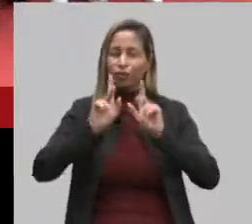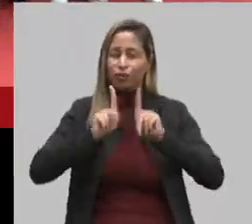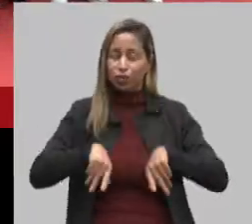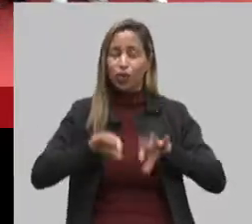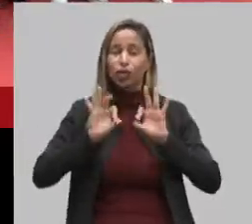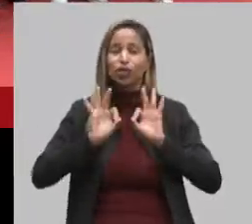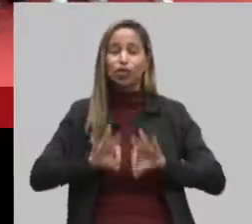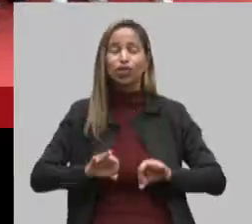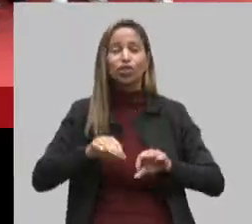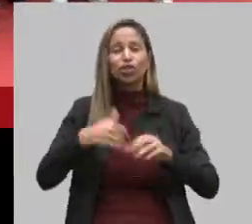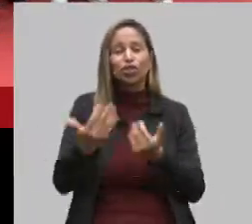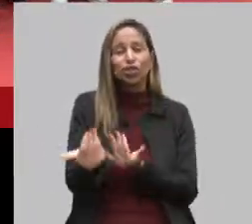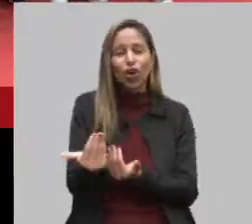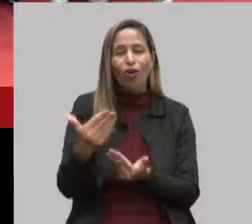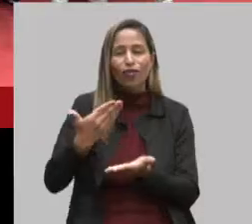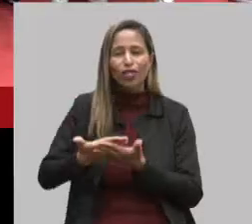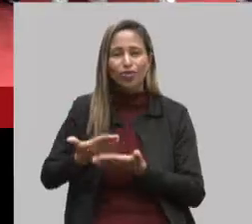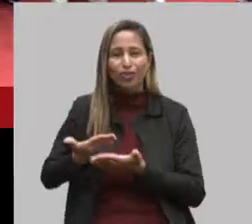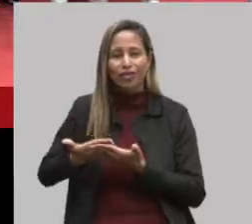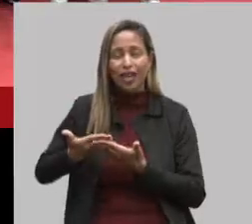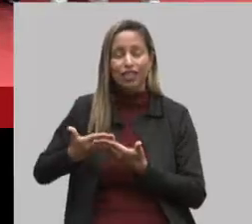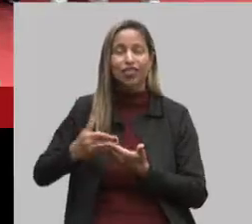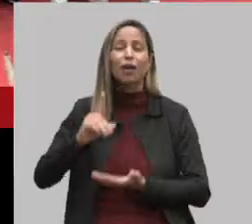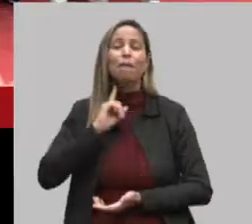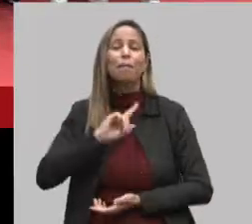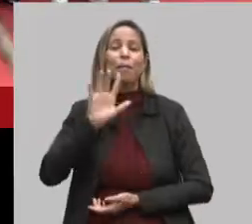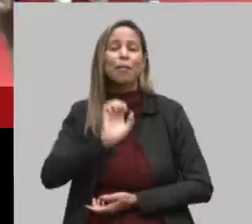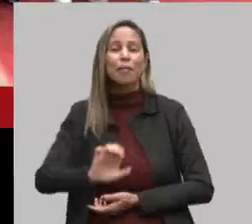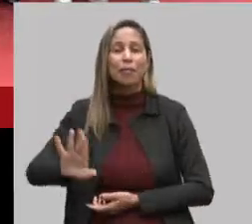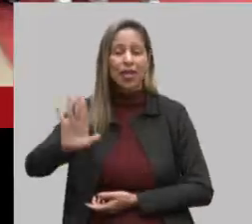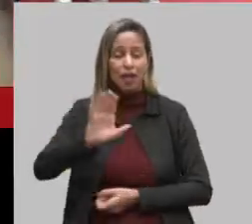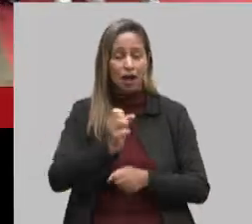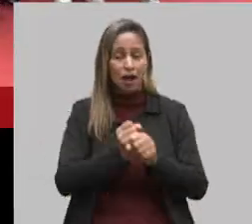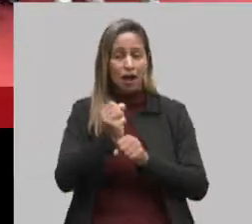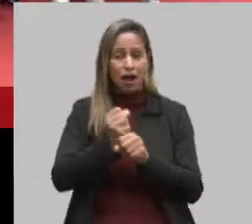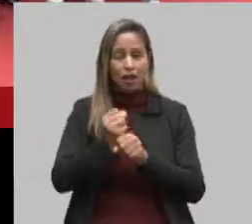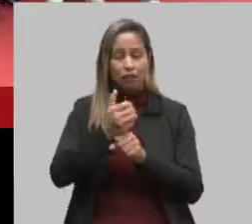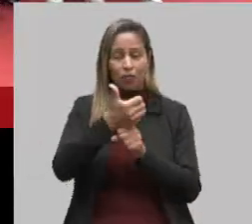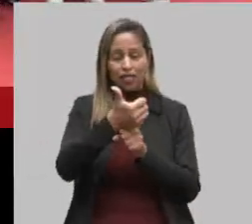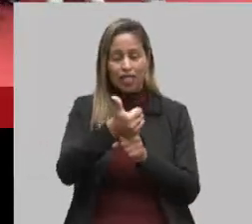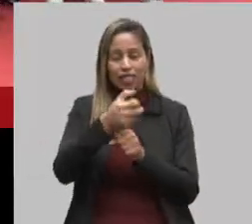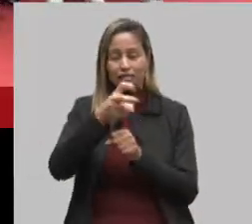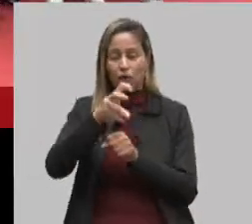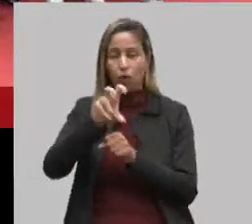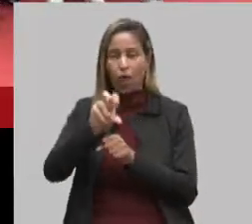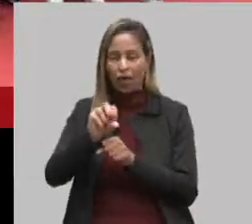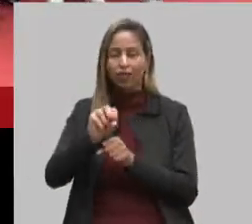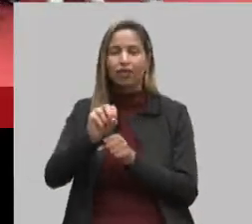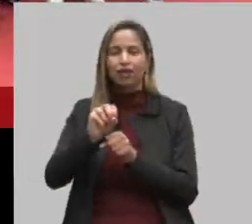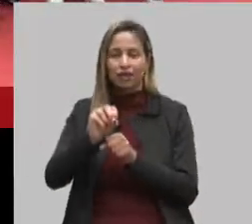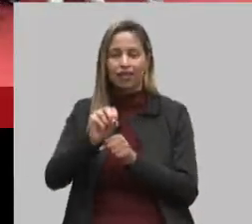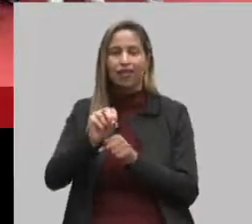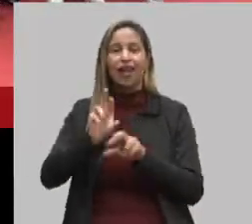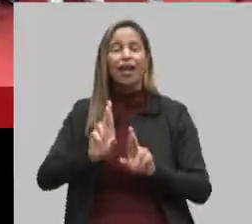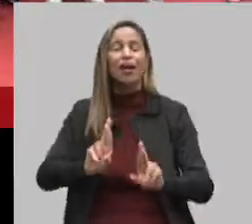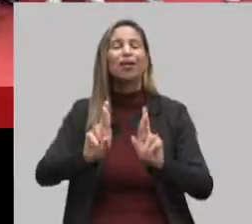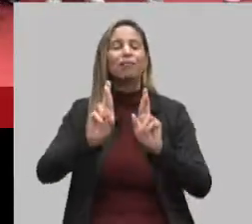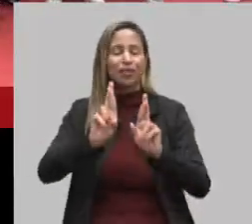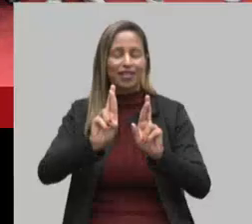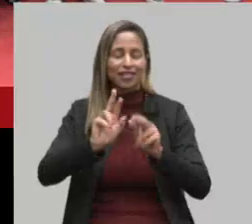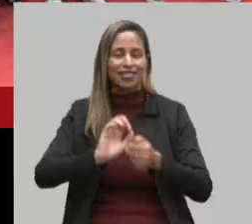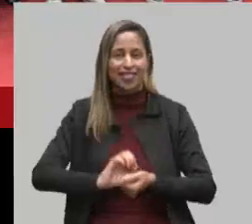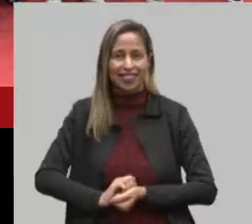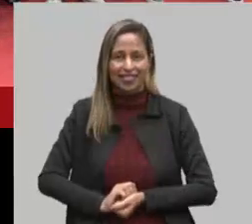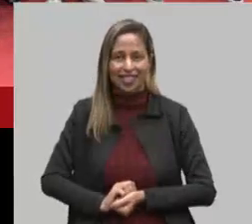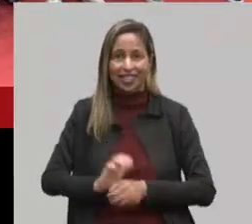estudantes do Estado de Minas Gerais neste ano 150 representantes